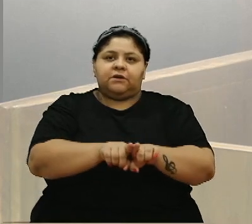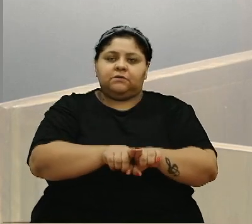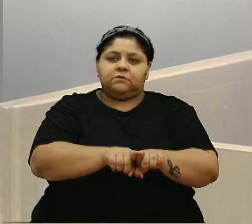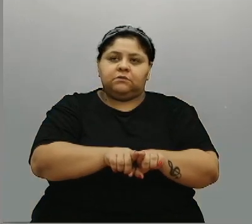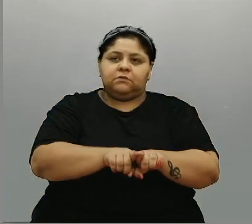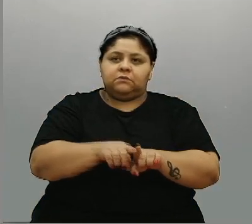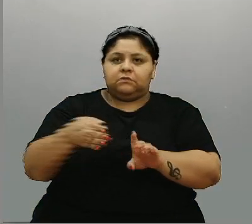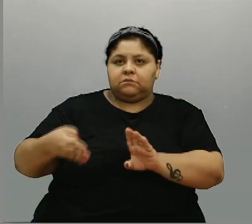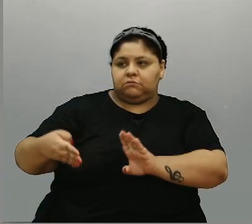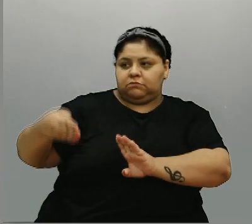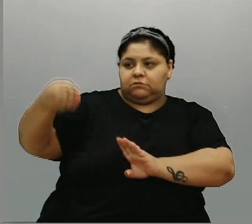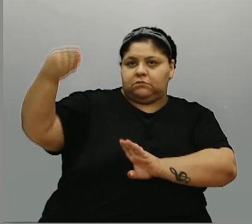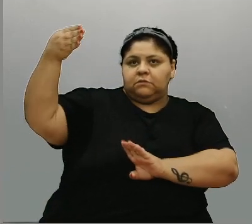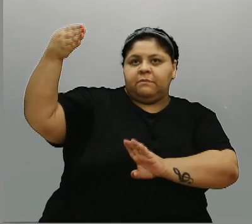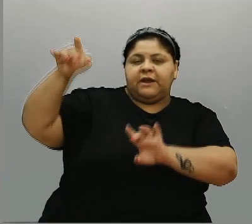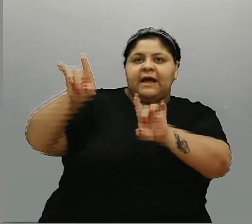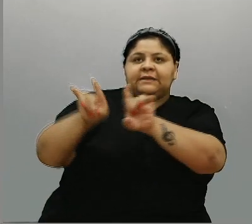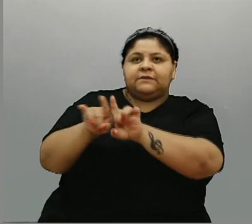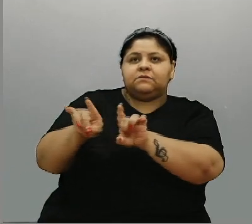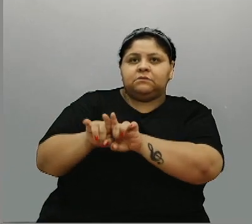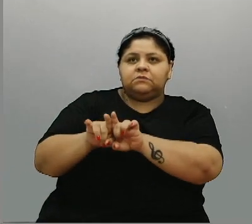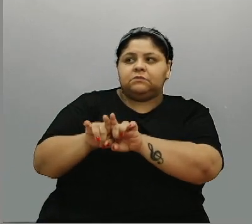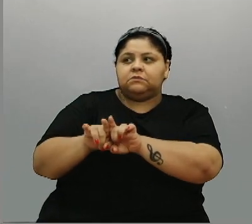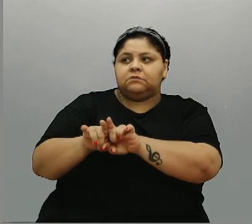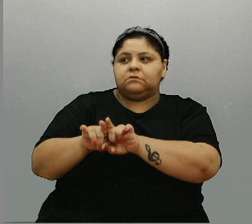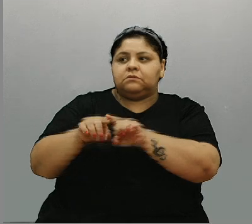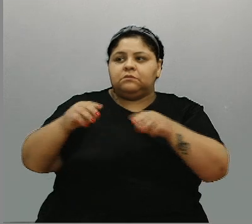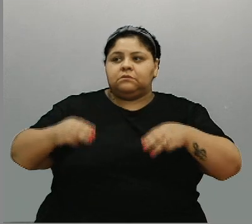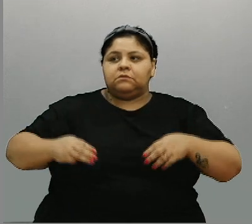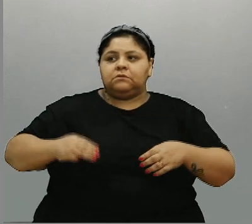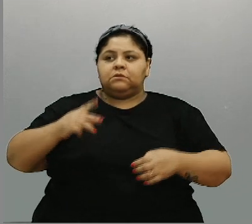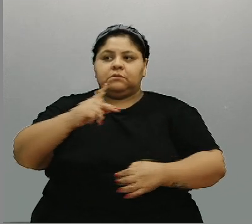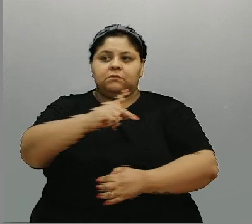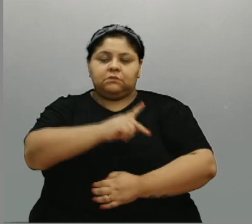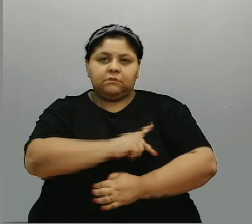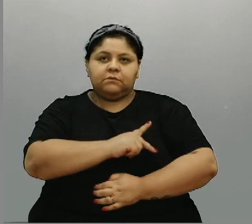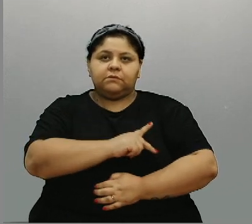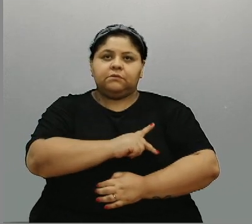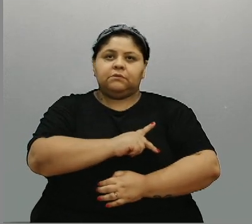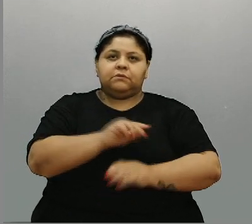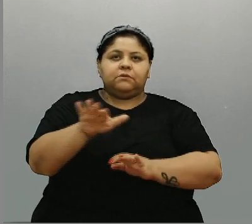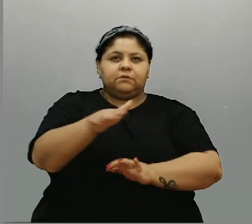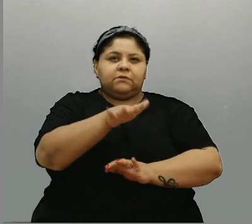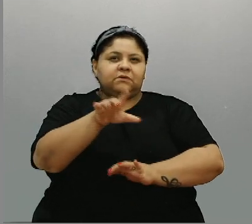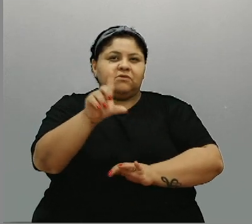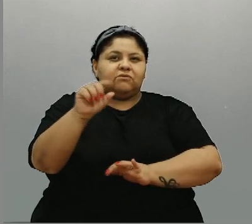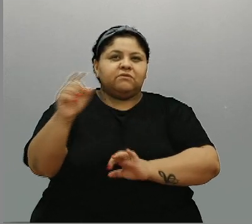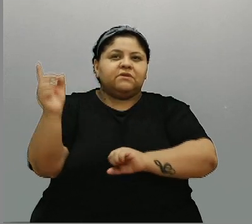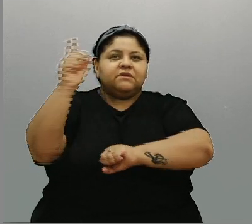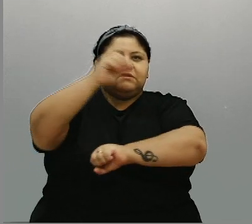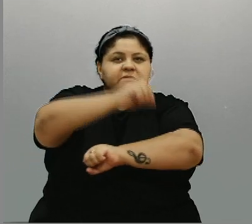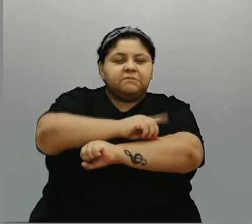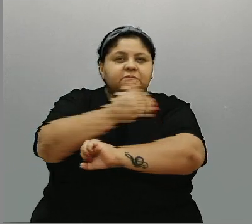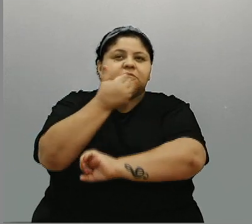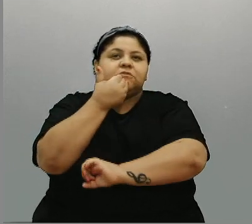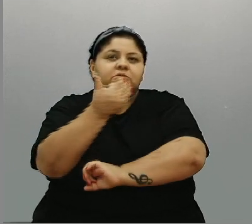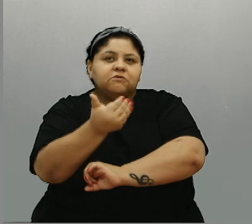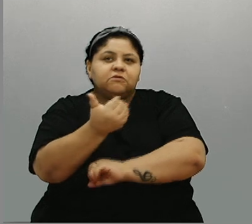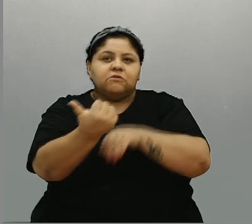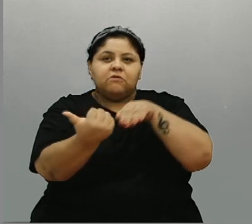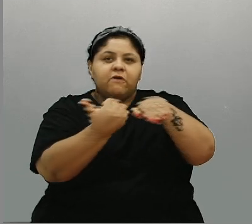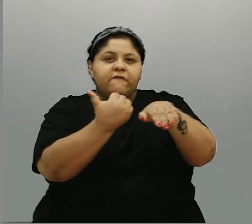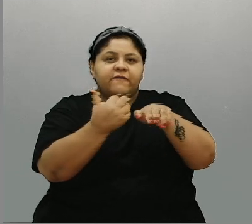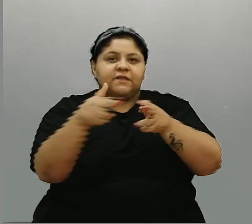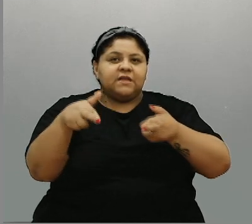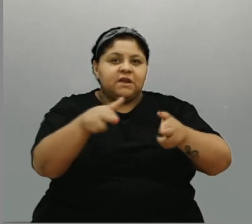Paulo Guedes. Né? Então, nós fomos no Ministério Público aproximadamente uns 10 dias, solicitar na Avenida Rio